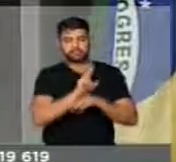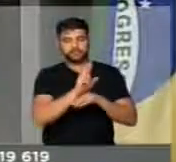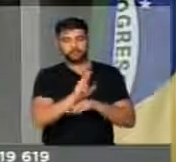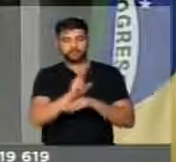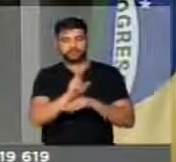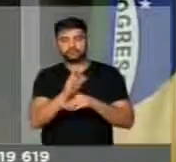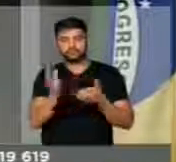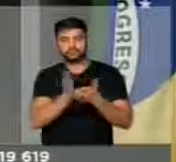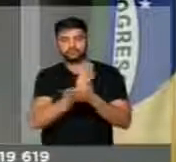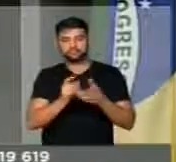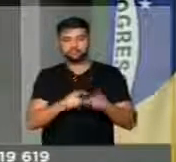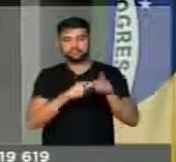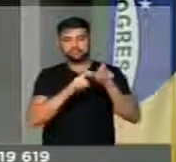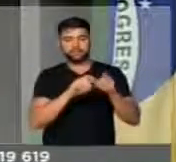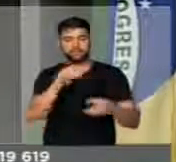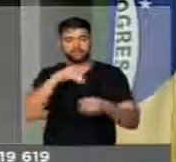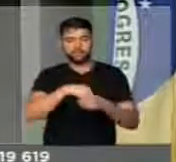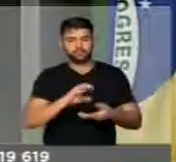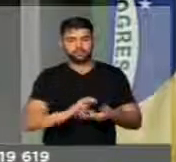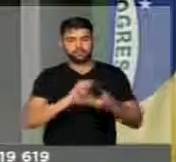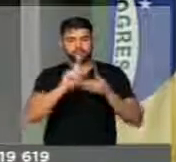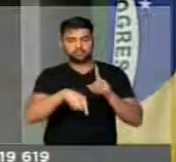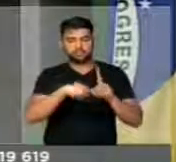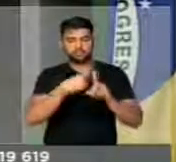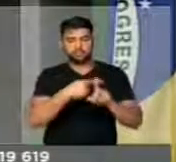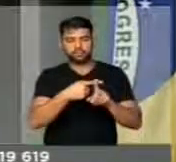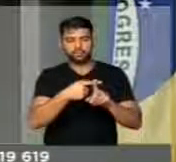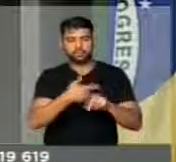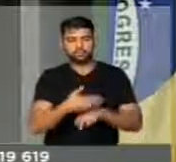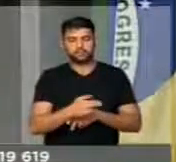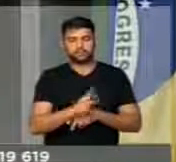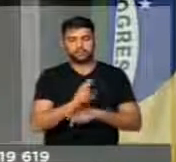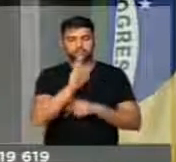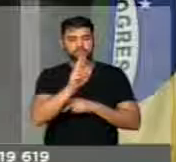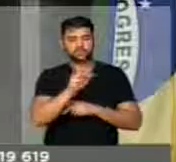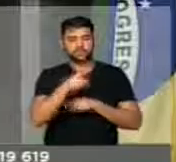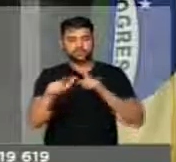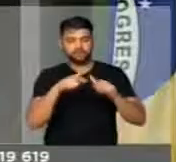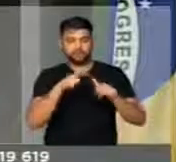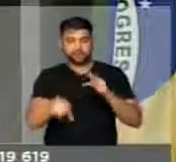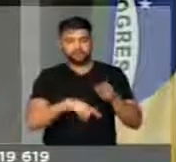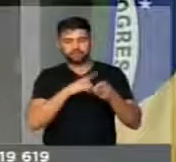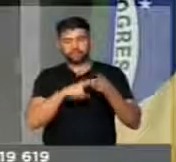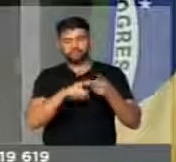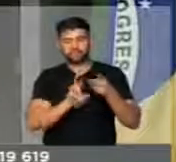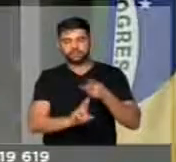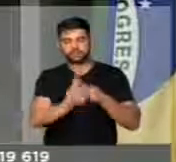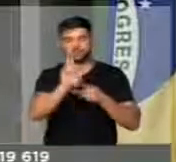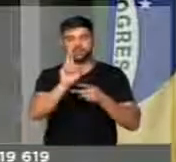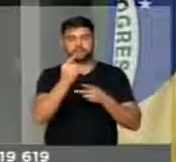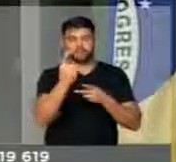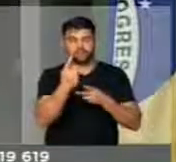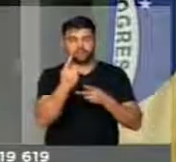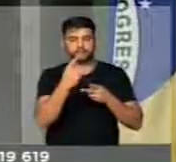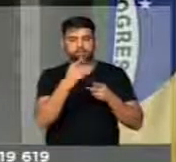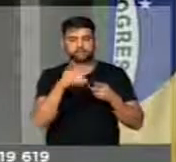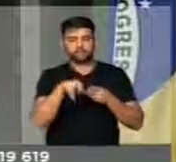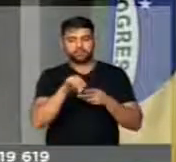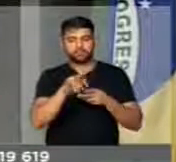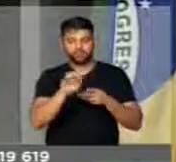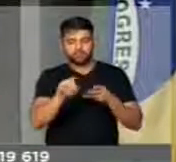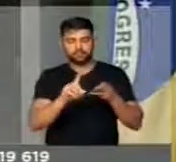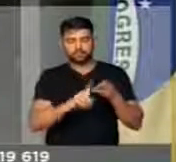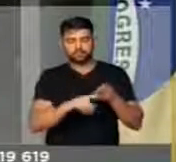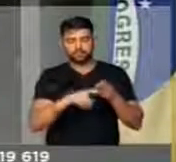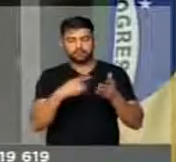representantes independentes do Conselho, mais representante dos trabalhadores, mais o representante dos